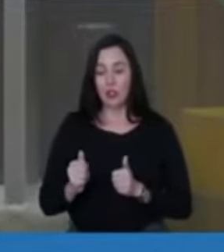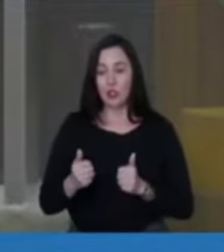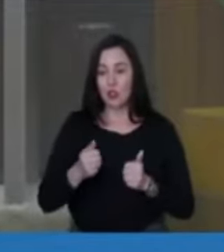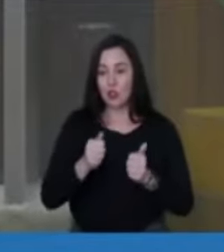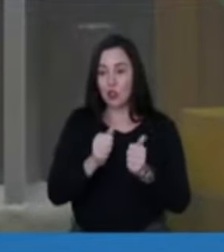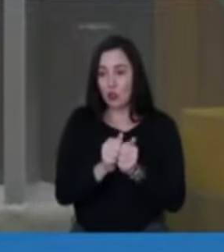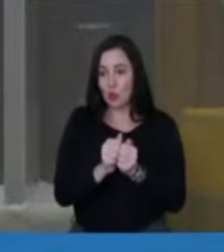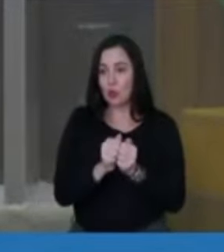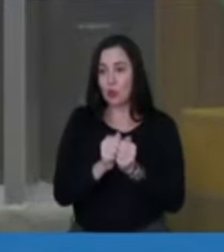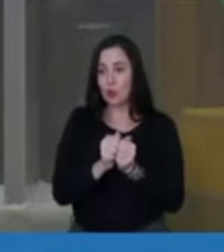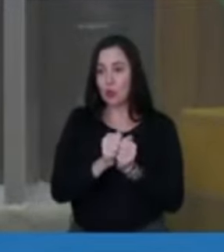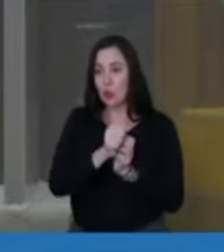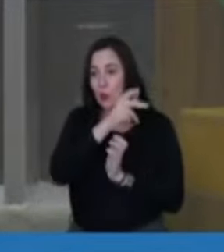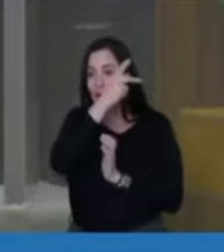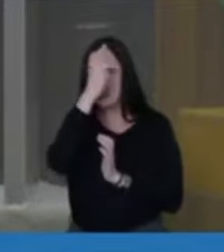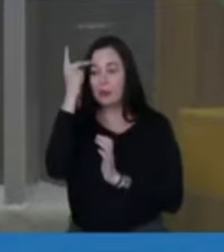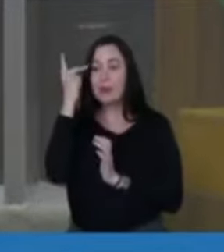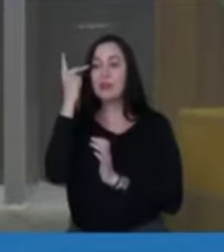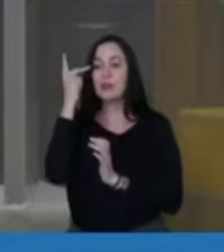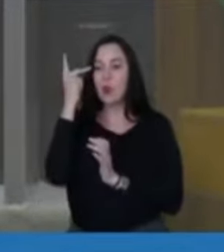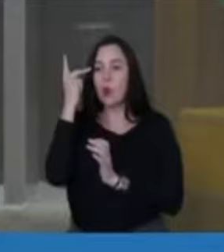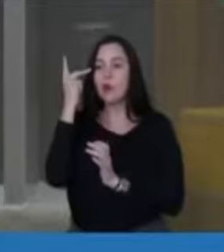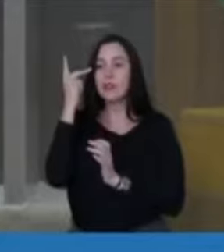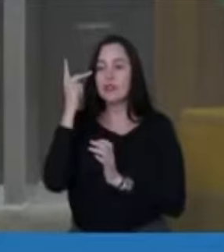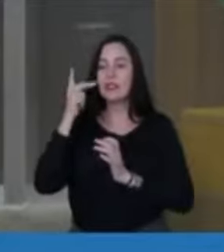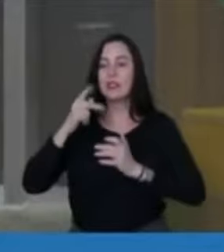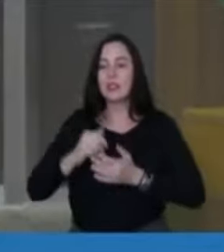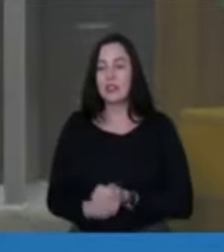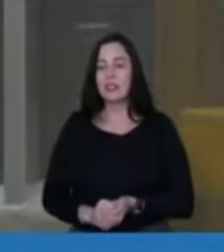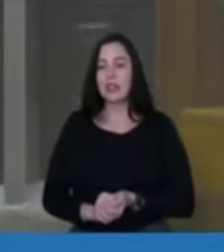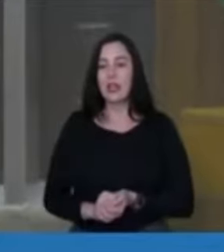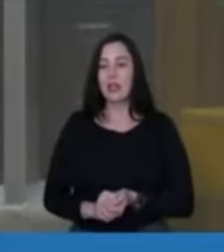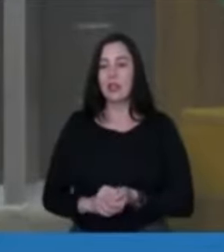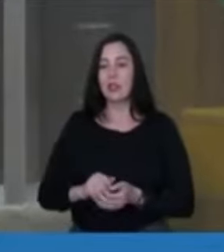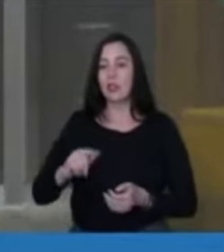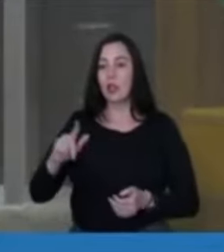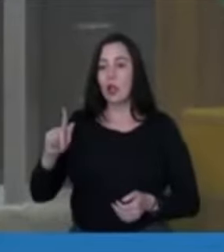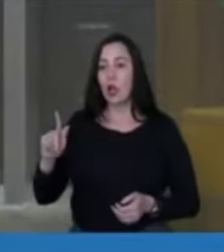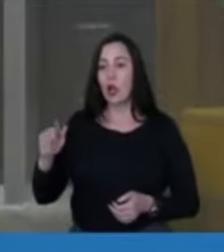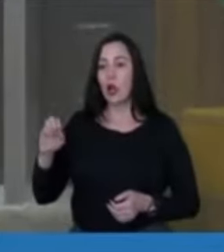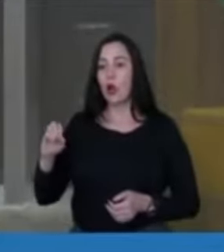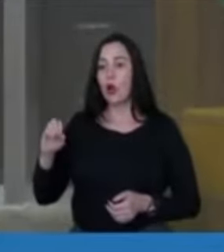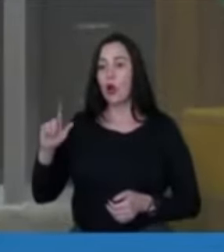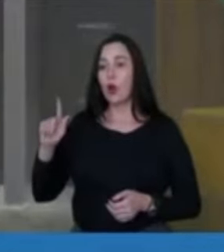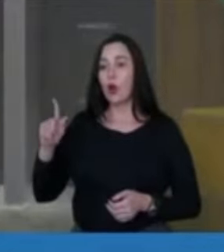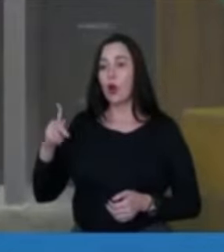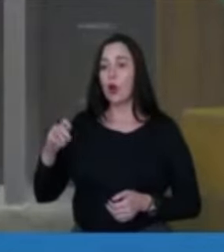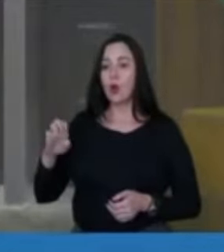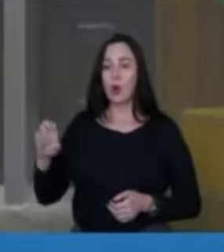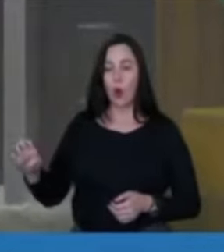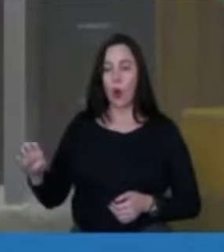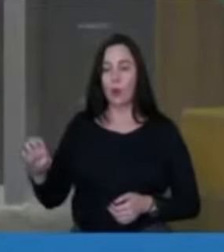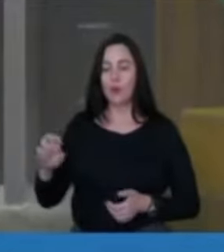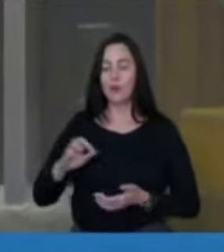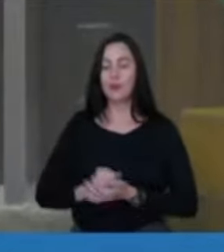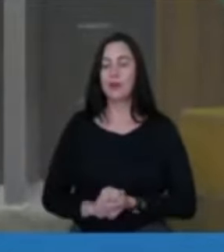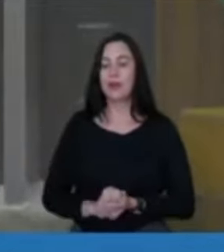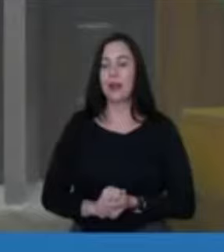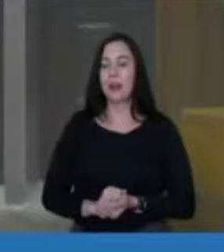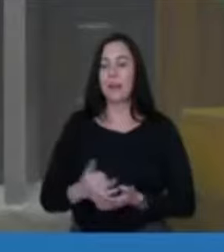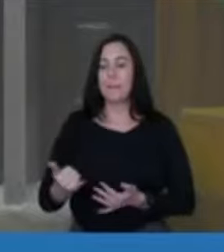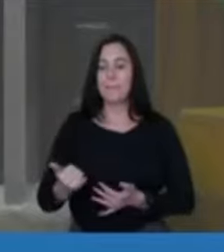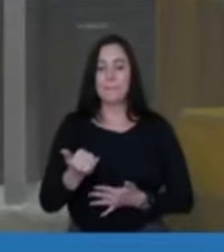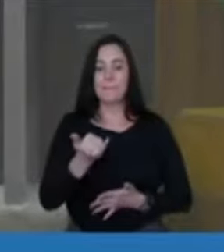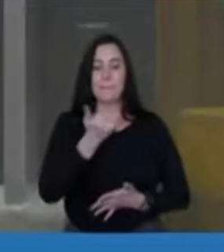dessa tentativa de golpe, pedindo perdão, anistia para todos aqueles que invadiram